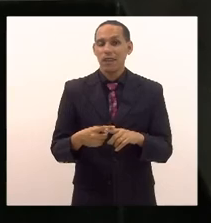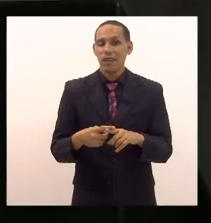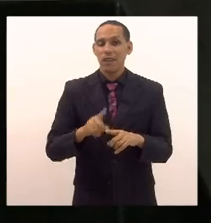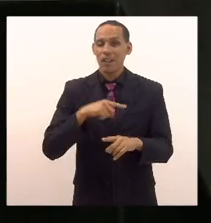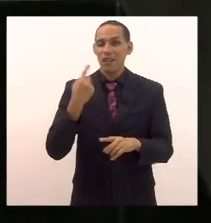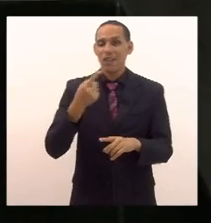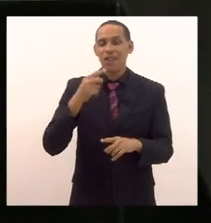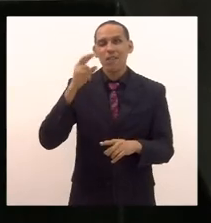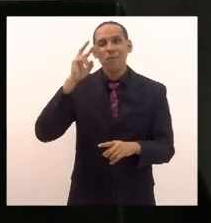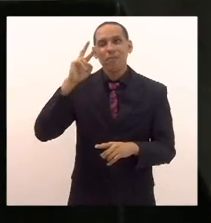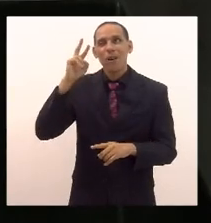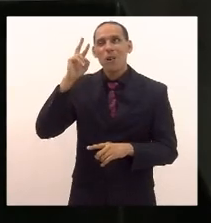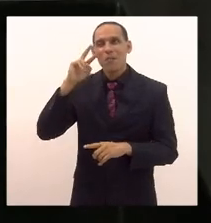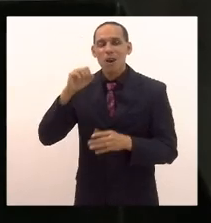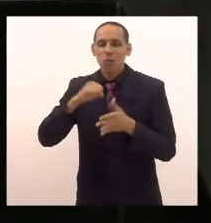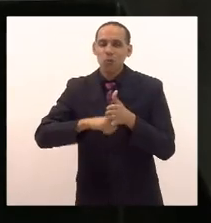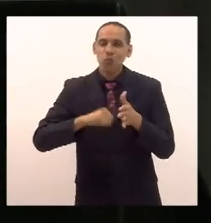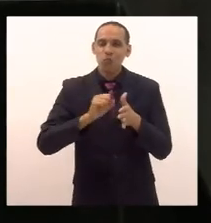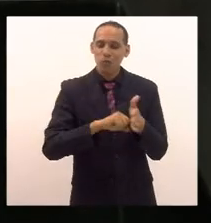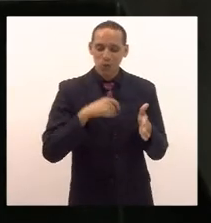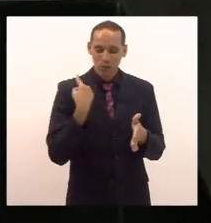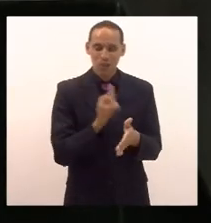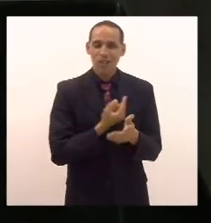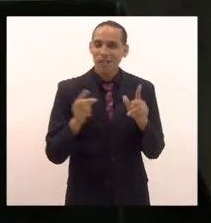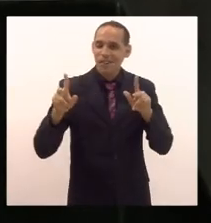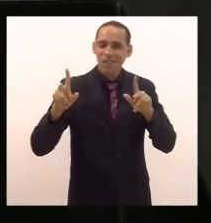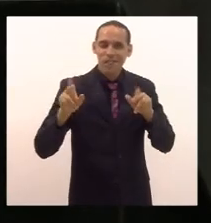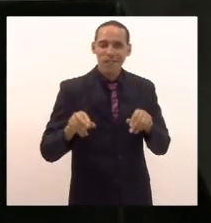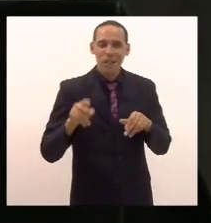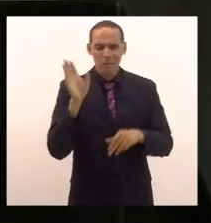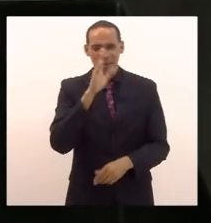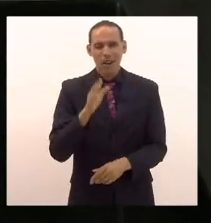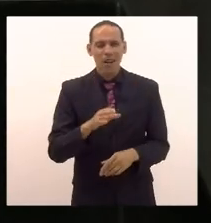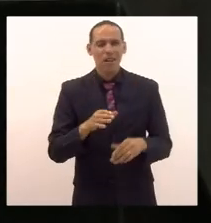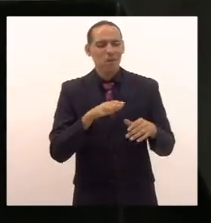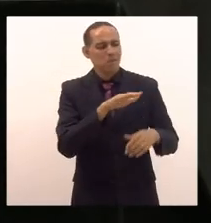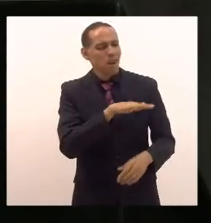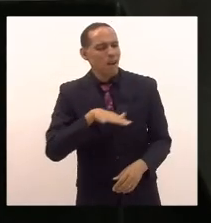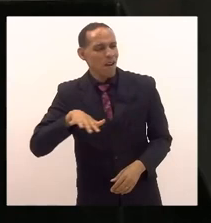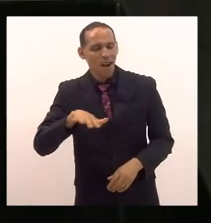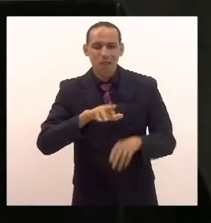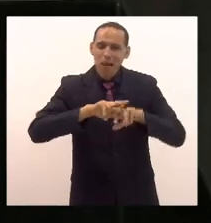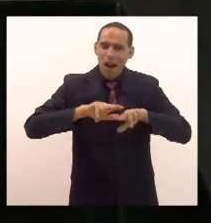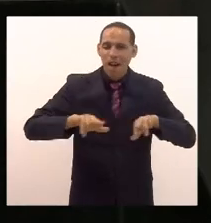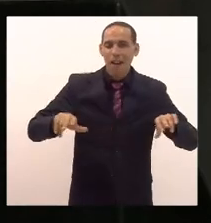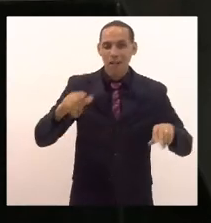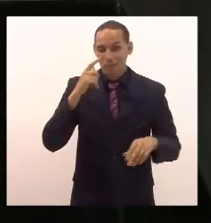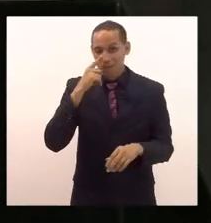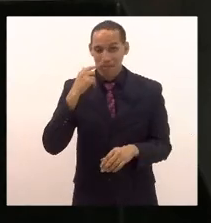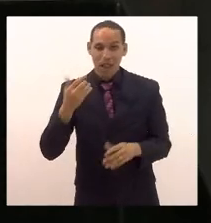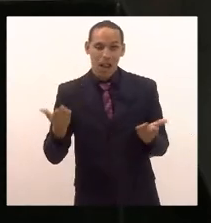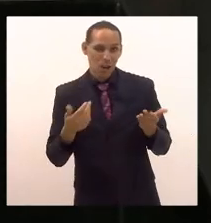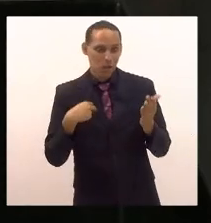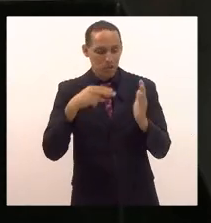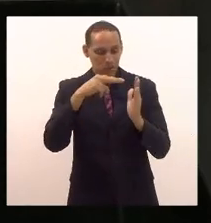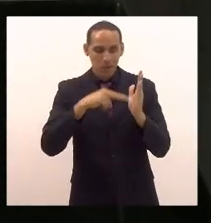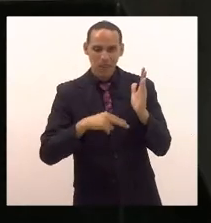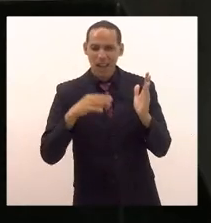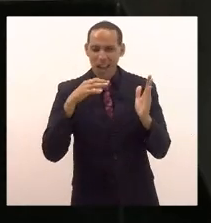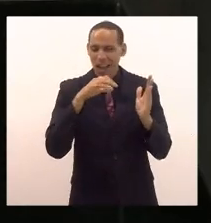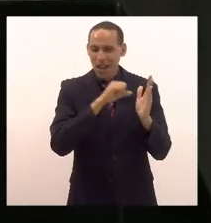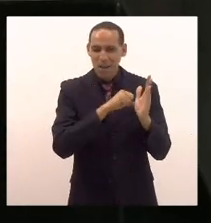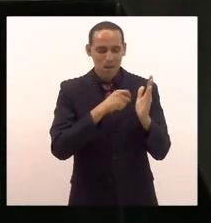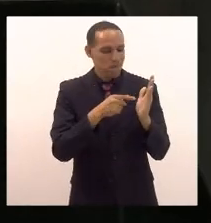a lutas que também são nossas aqui no Brasil em diversas Ares E aí eu vou ler muito rapidamente essa